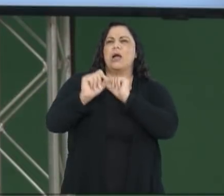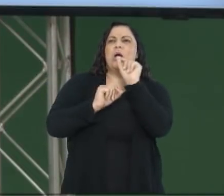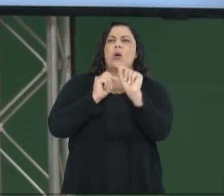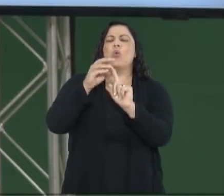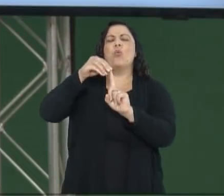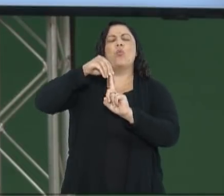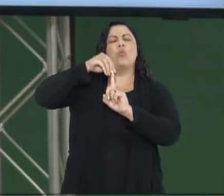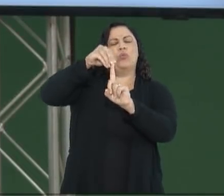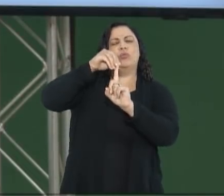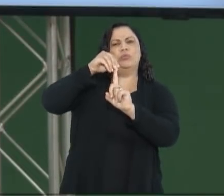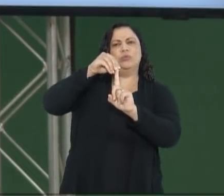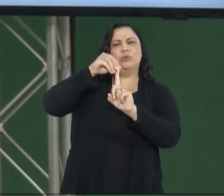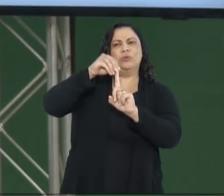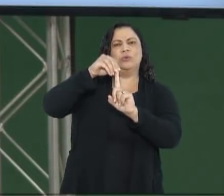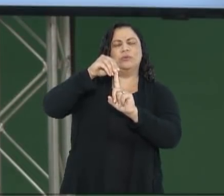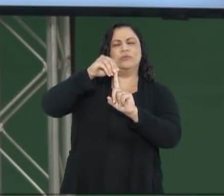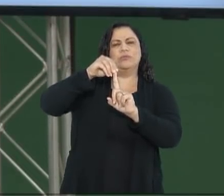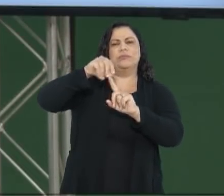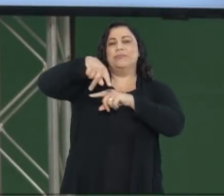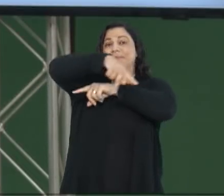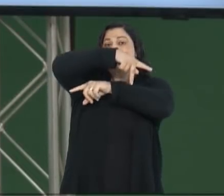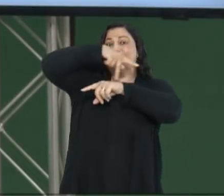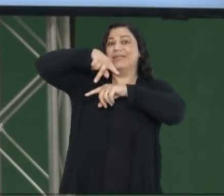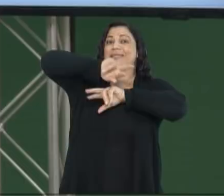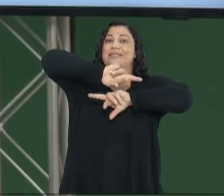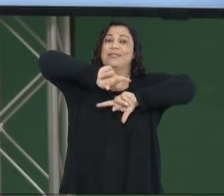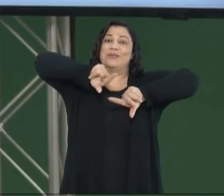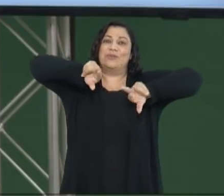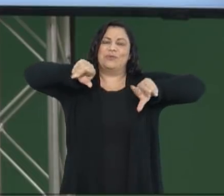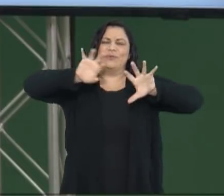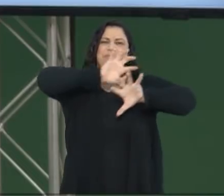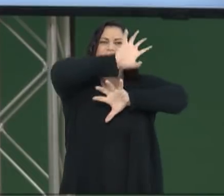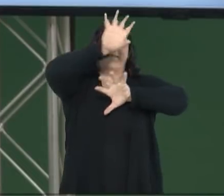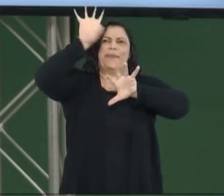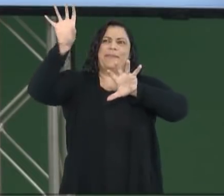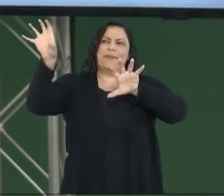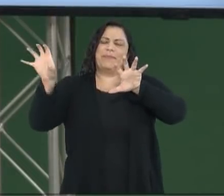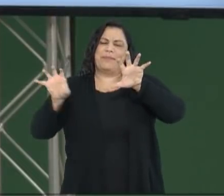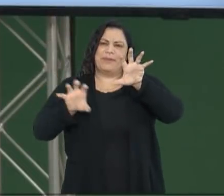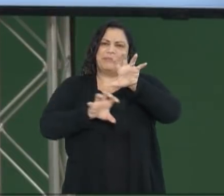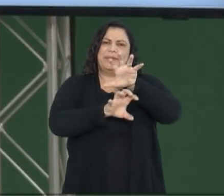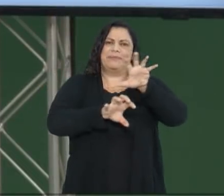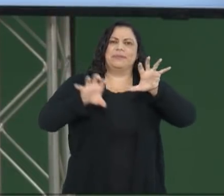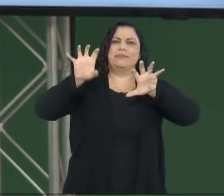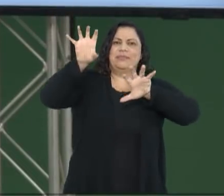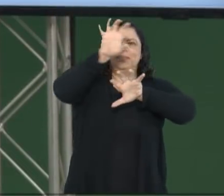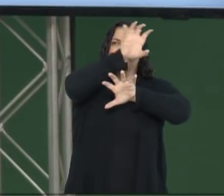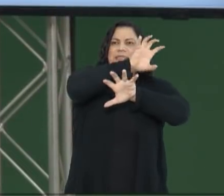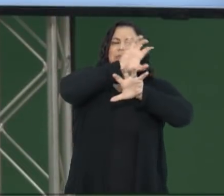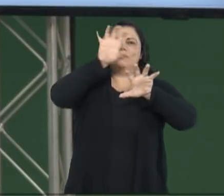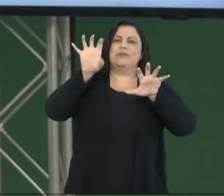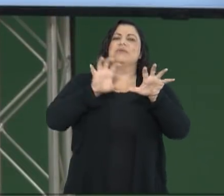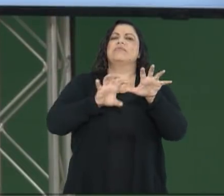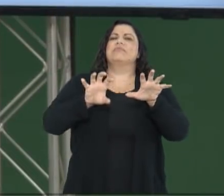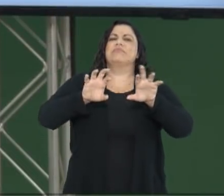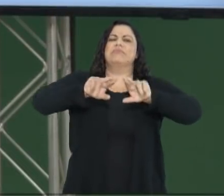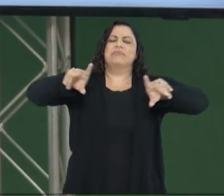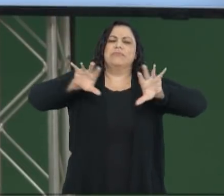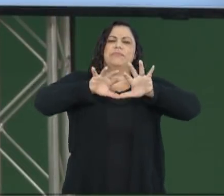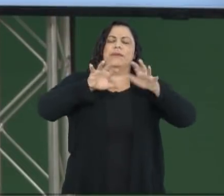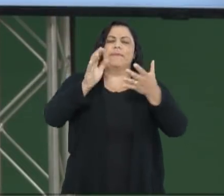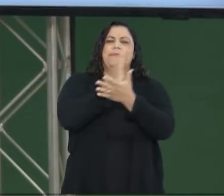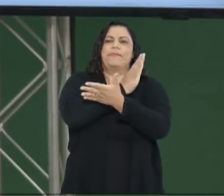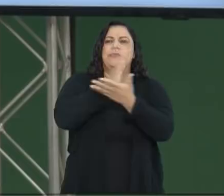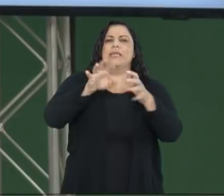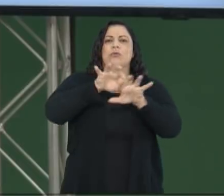mas que tinha diferentes etnias e que as tensões eram tão fortes ali que eles acabam se desmembrando e surgindo